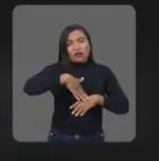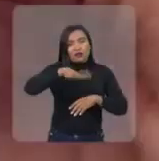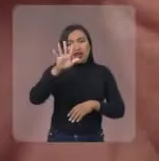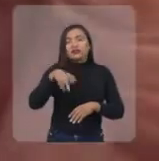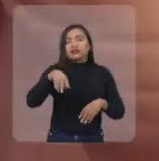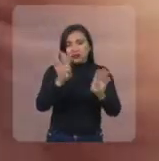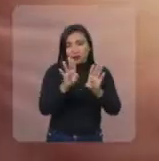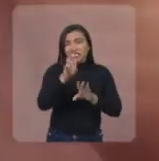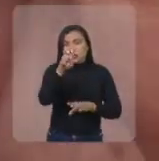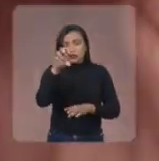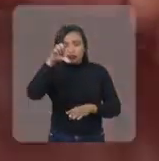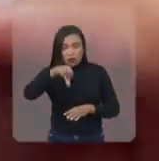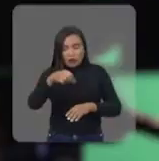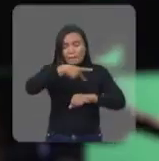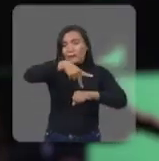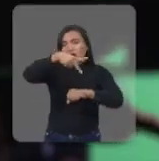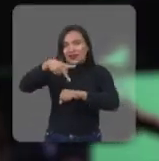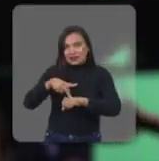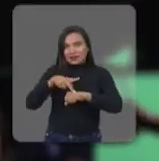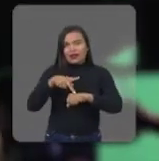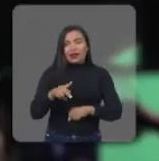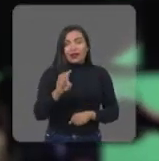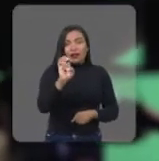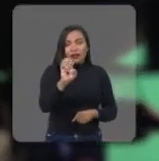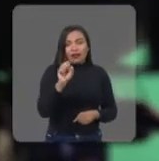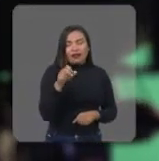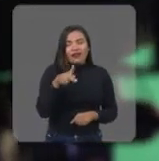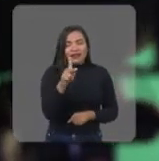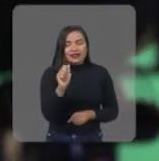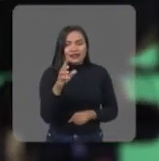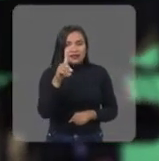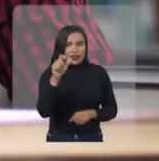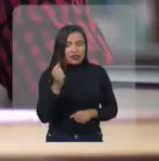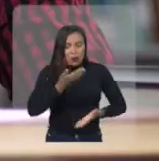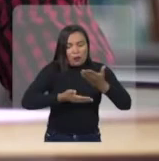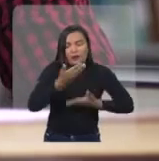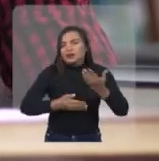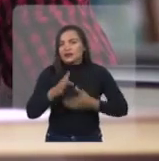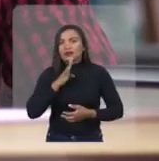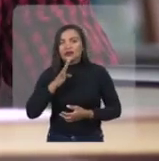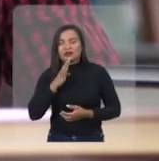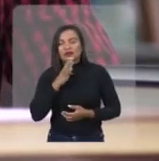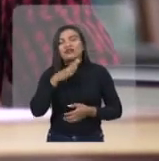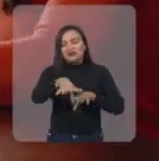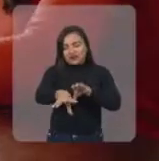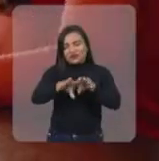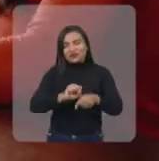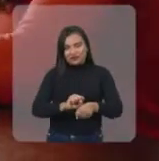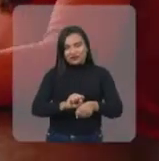países. Escada. Experiência e eficiência compartilhando conhecimento e qualificação.